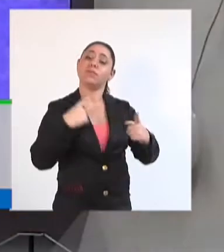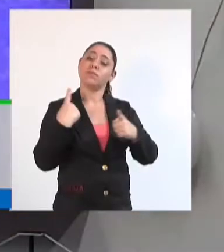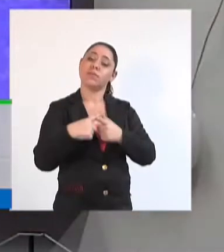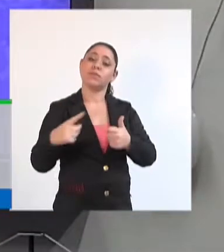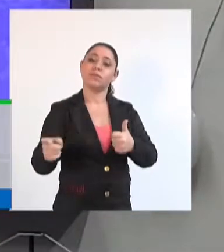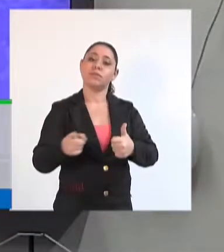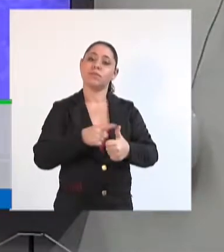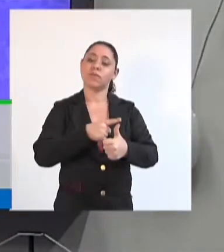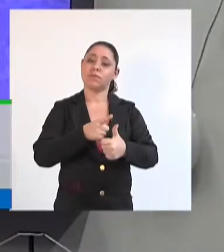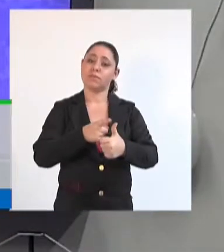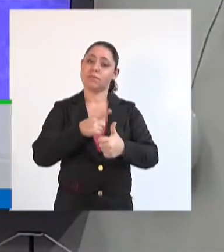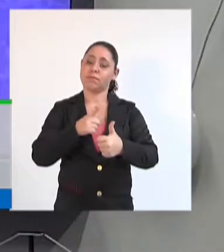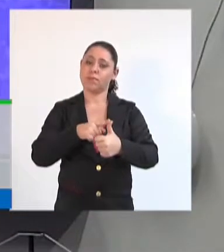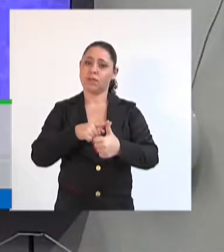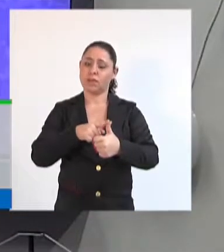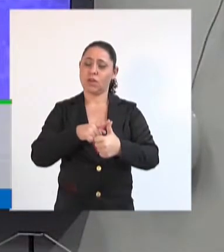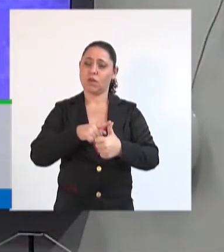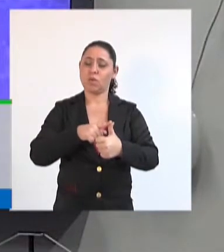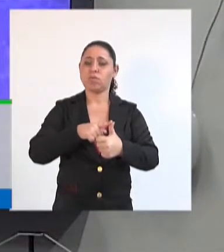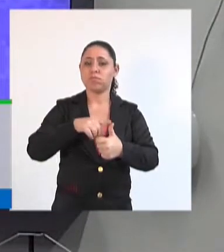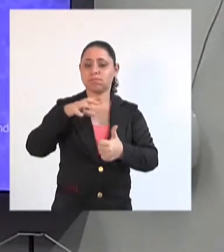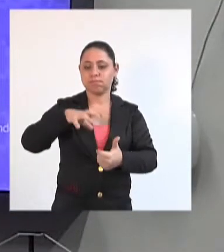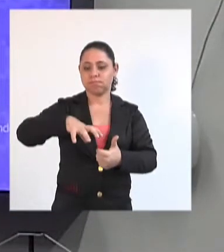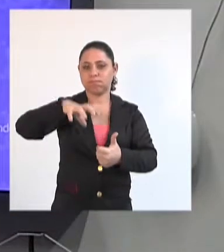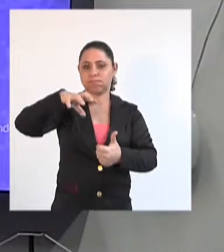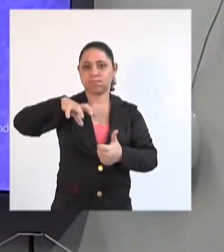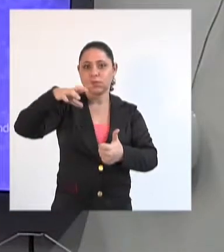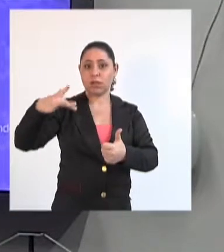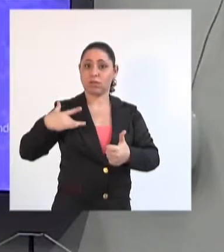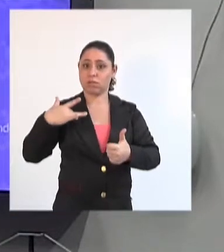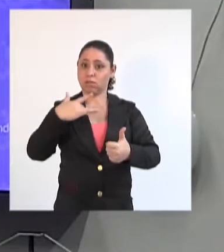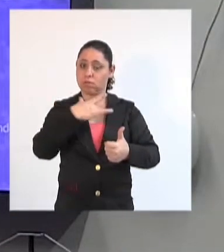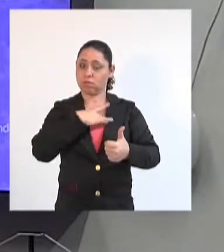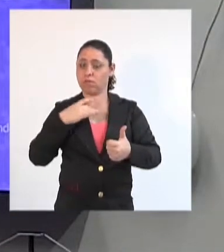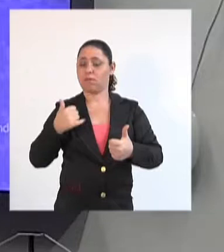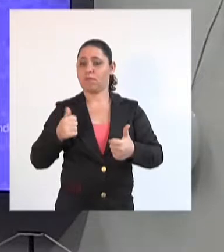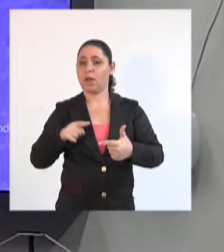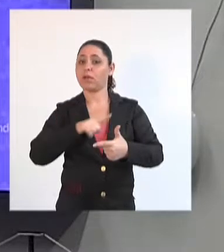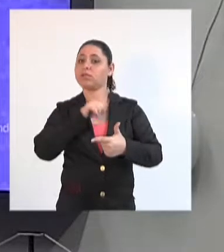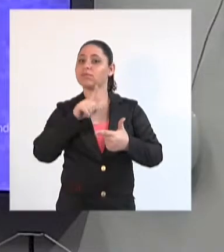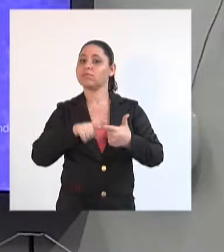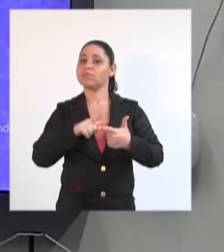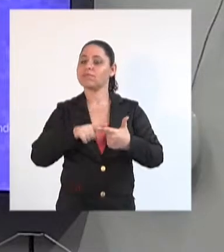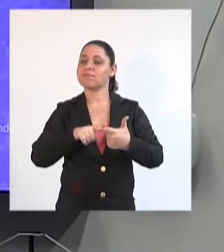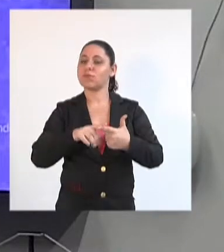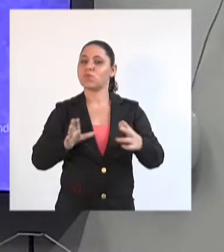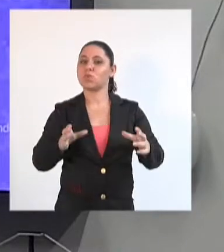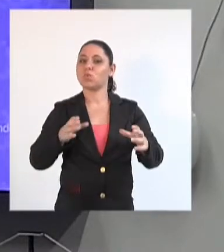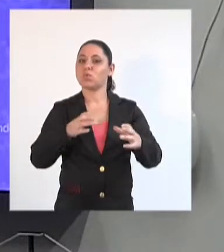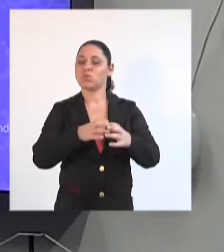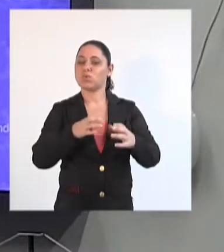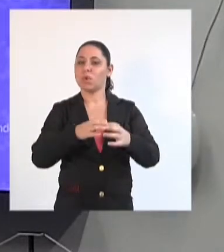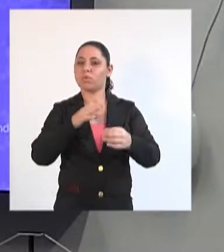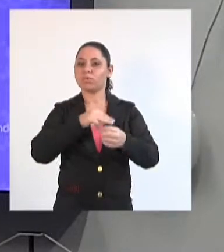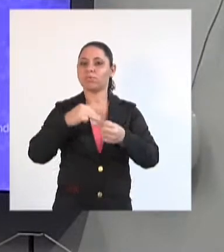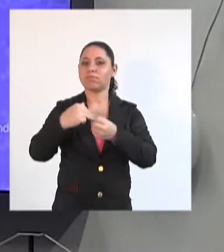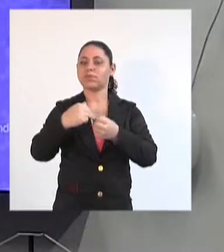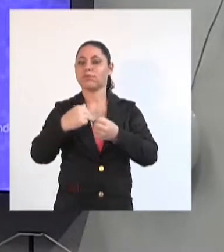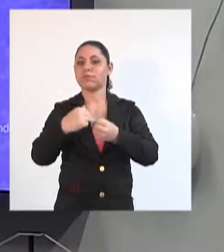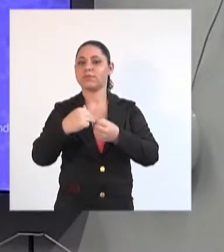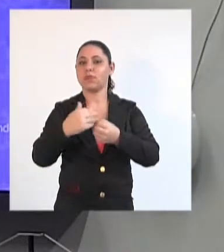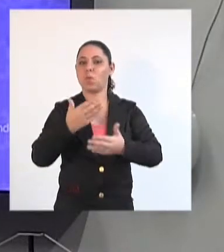primeiro, estabeleceu o envelhecimento ativo e saudável, mas ele estabeleceu também um comitê interministerial